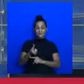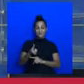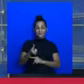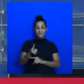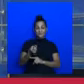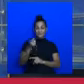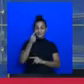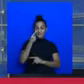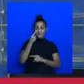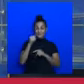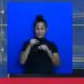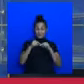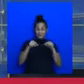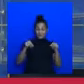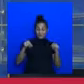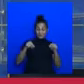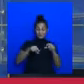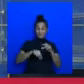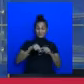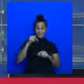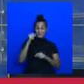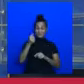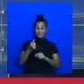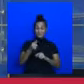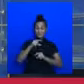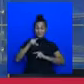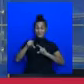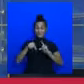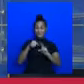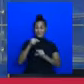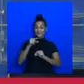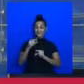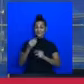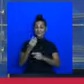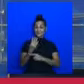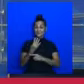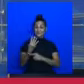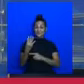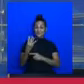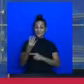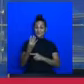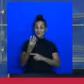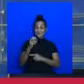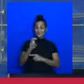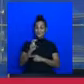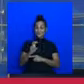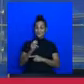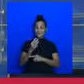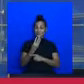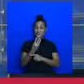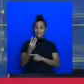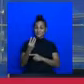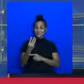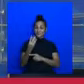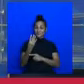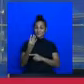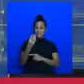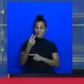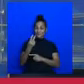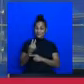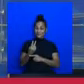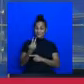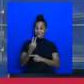06. Vamos confirmar as 6 dezenas sorteadas. 44, 45,